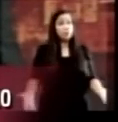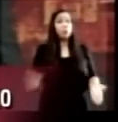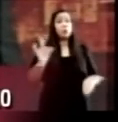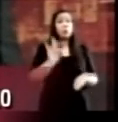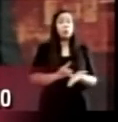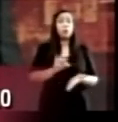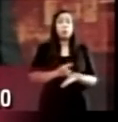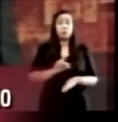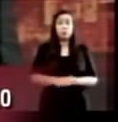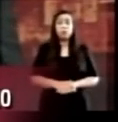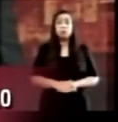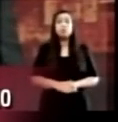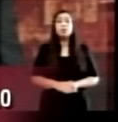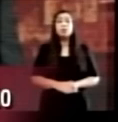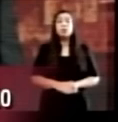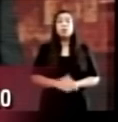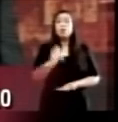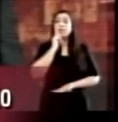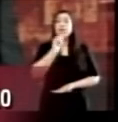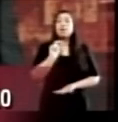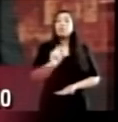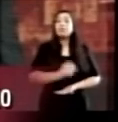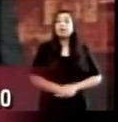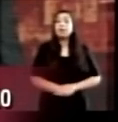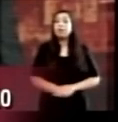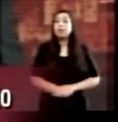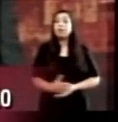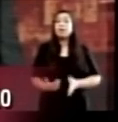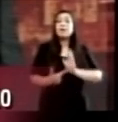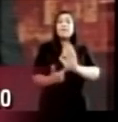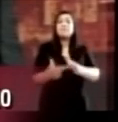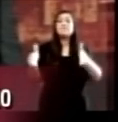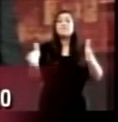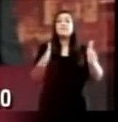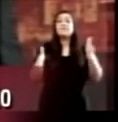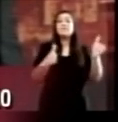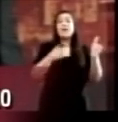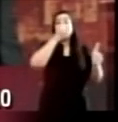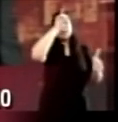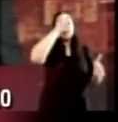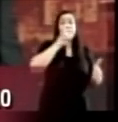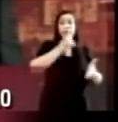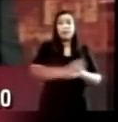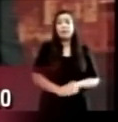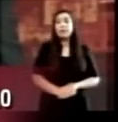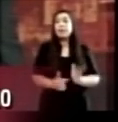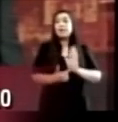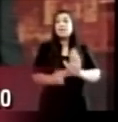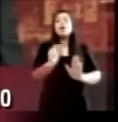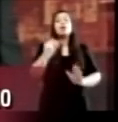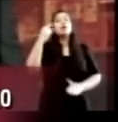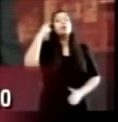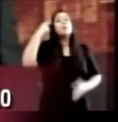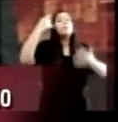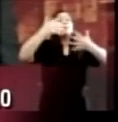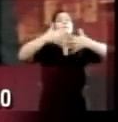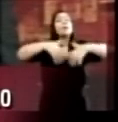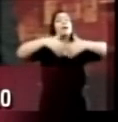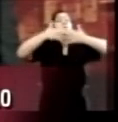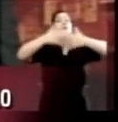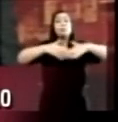realidade, eu diria que não é reflexo da fase amarela, é reflexo do